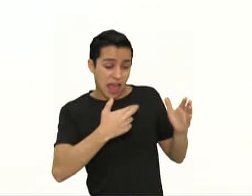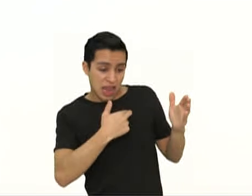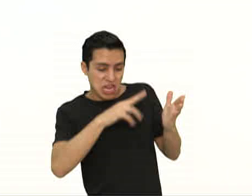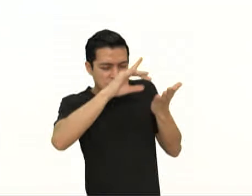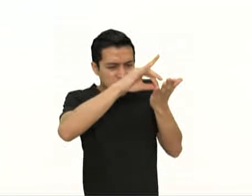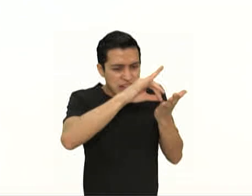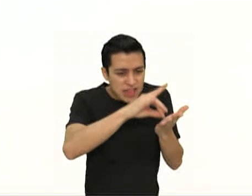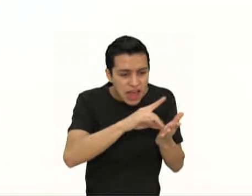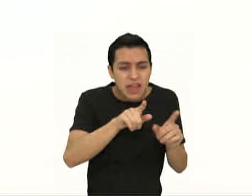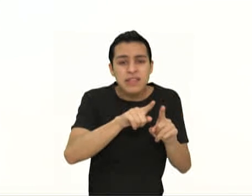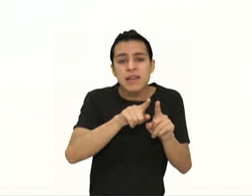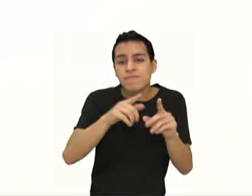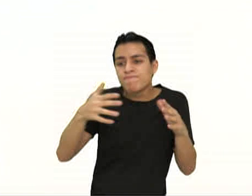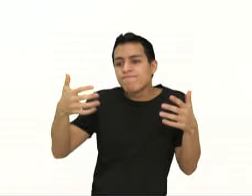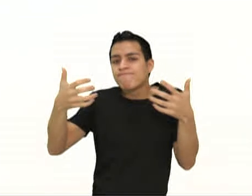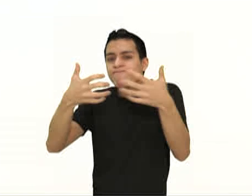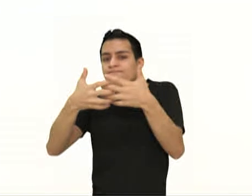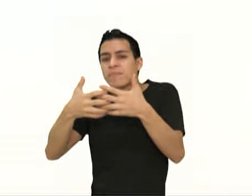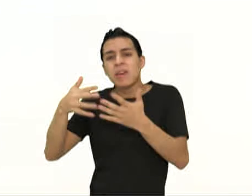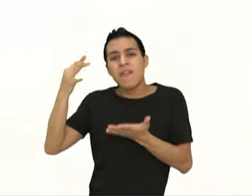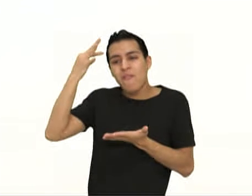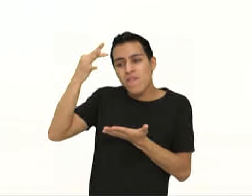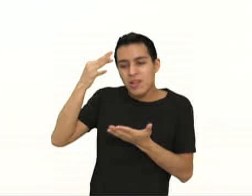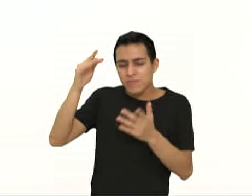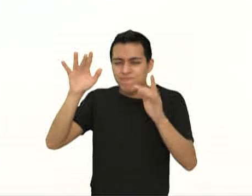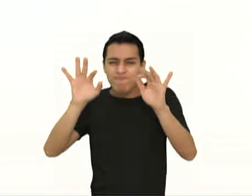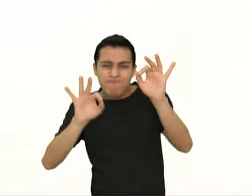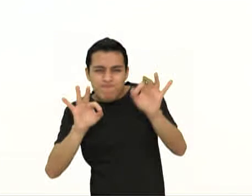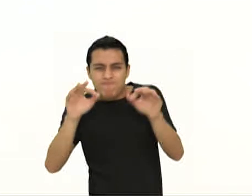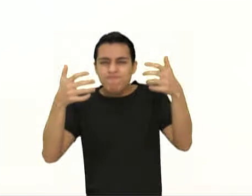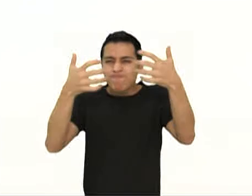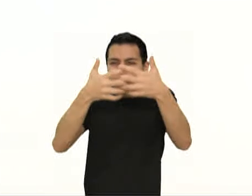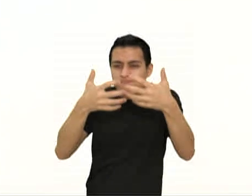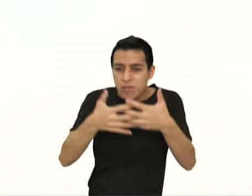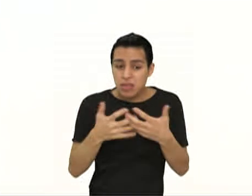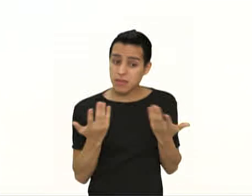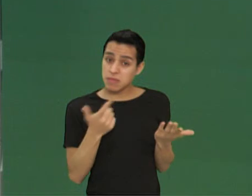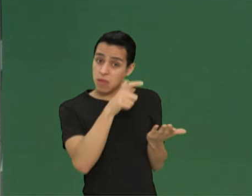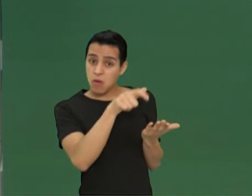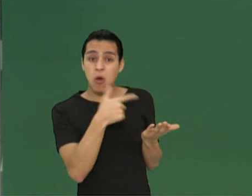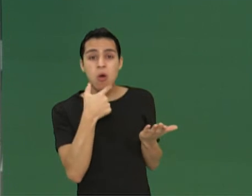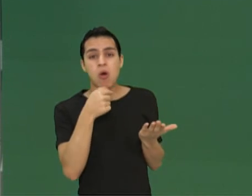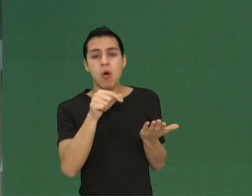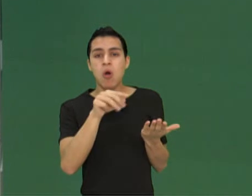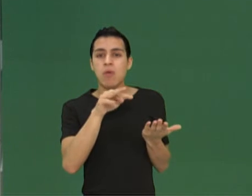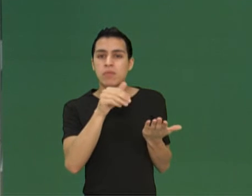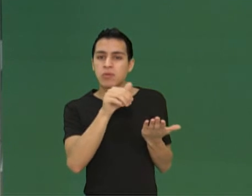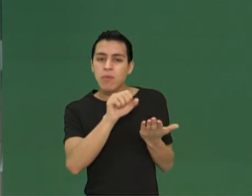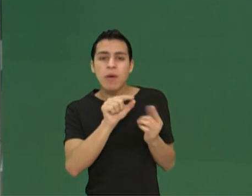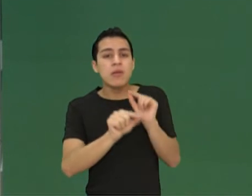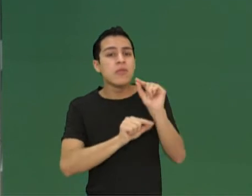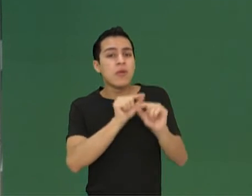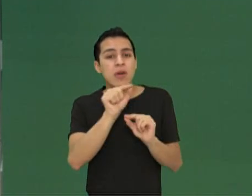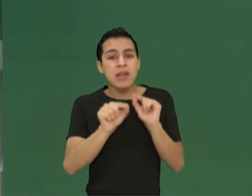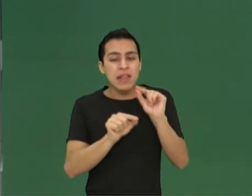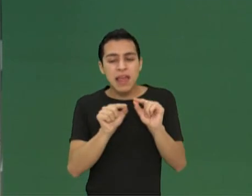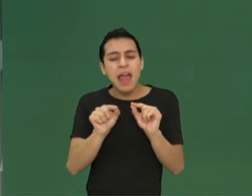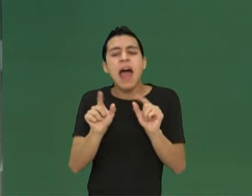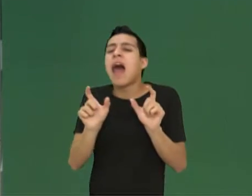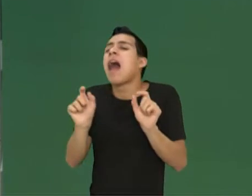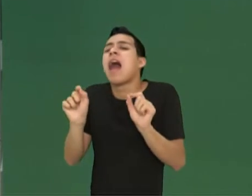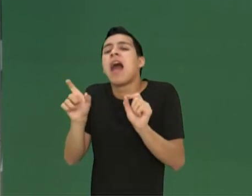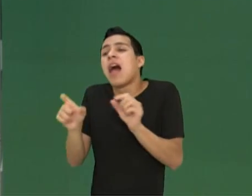de harmonizá-las com a filosofia. Para ele, então, a criada por Deus,